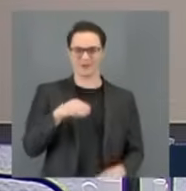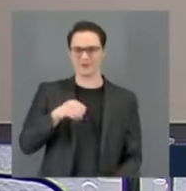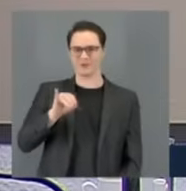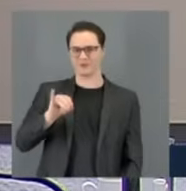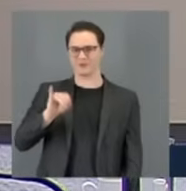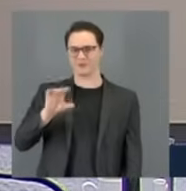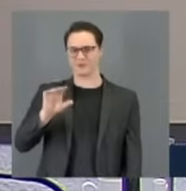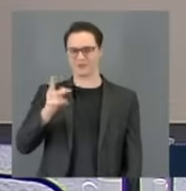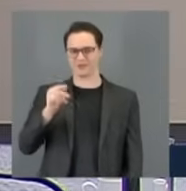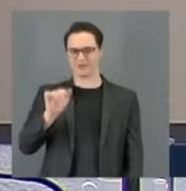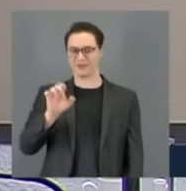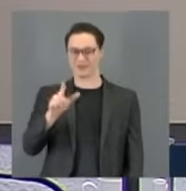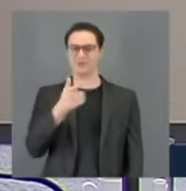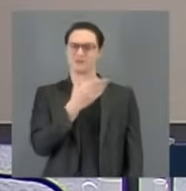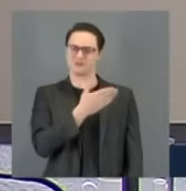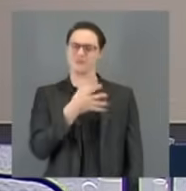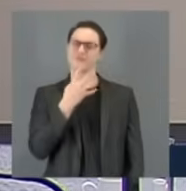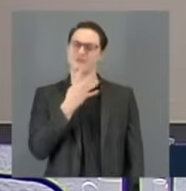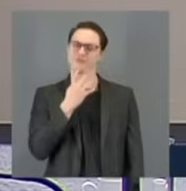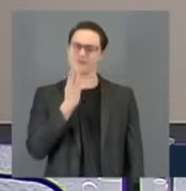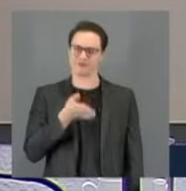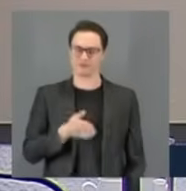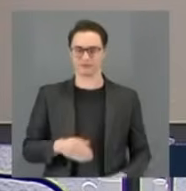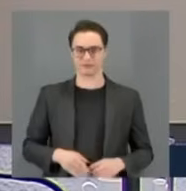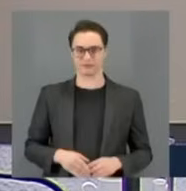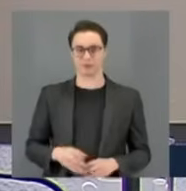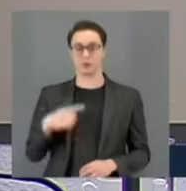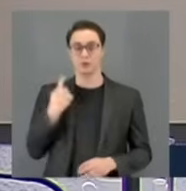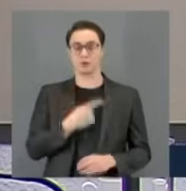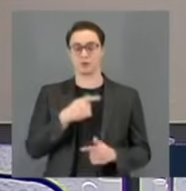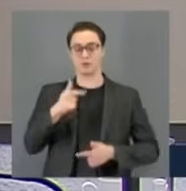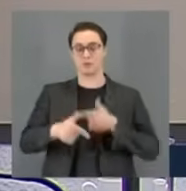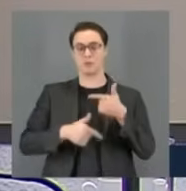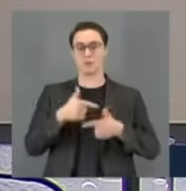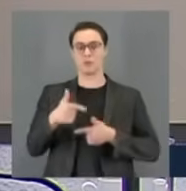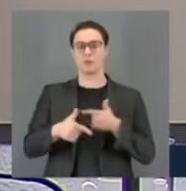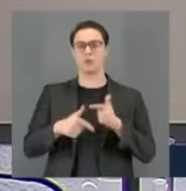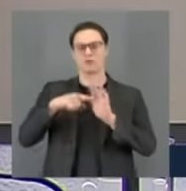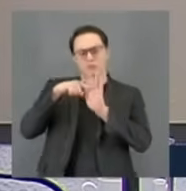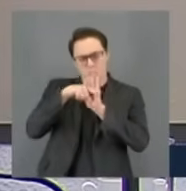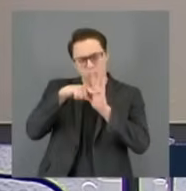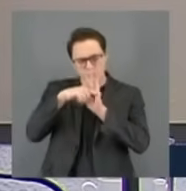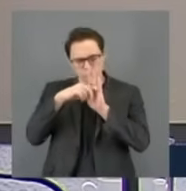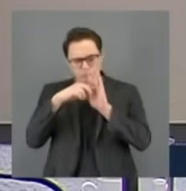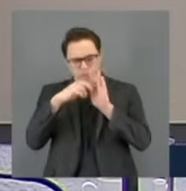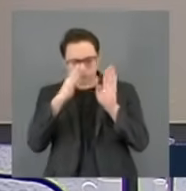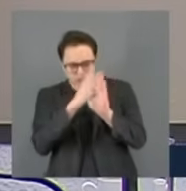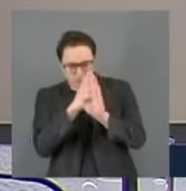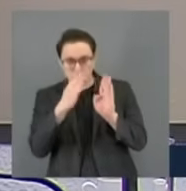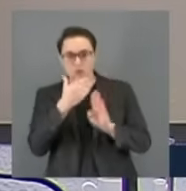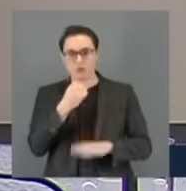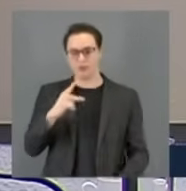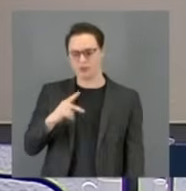dispensa apresentações. Nós trabalhamos trabalhamos na investigação do Twitter